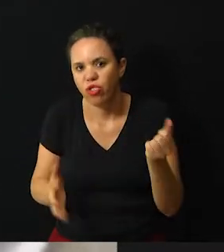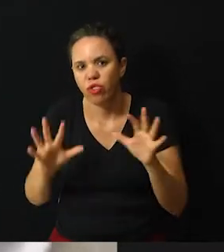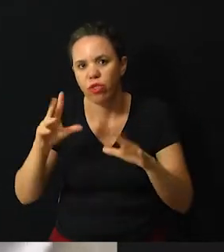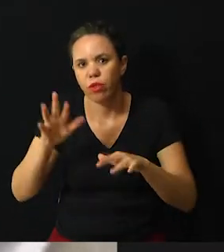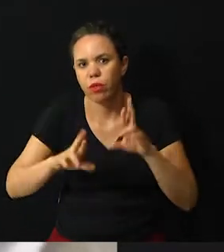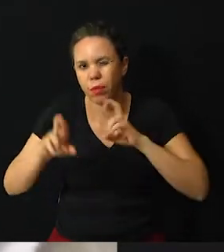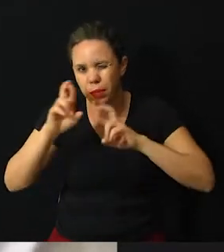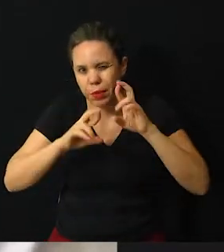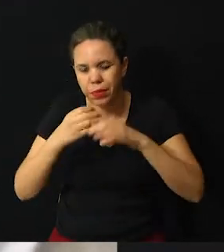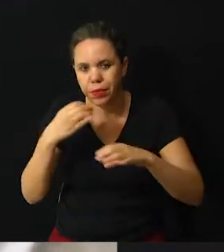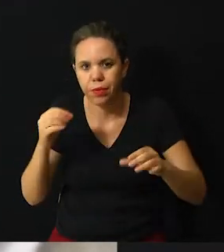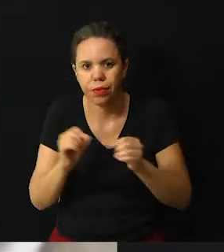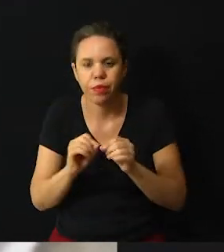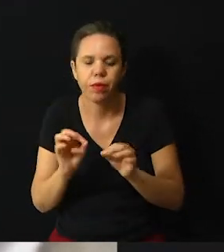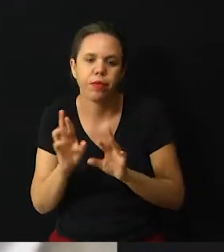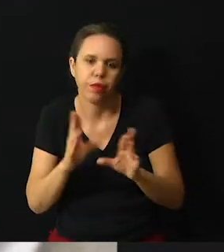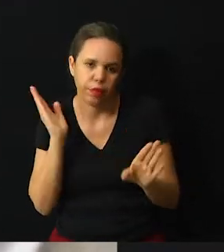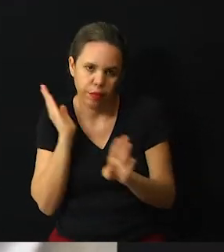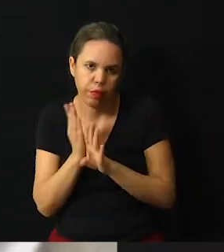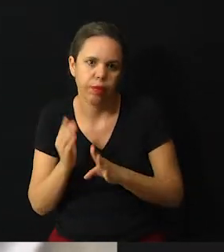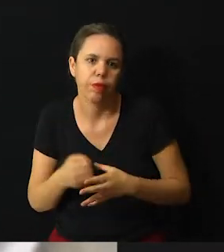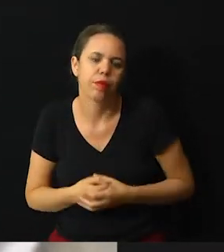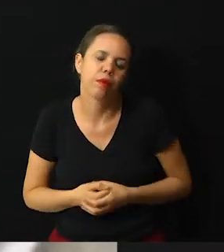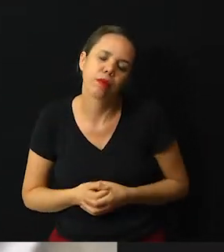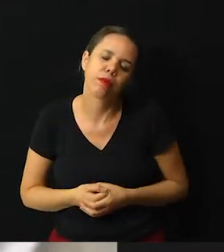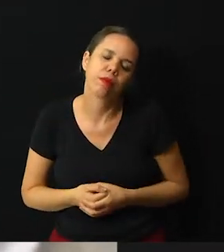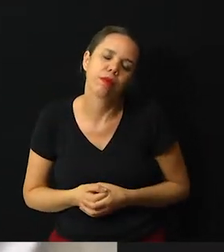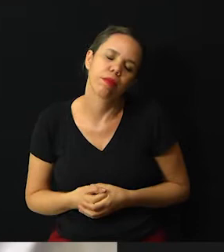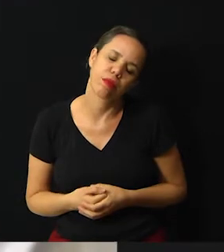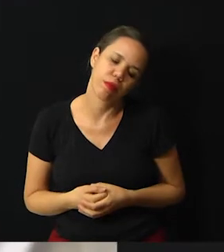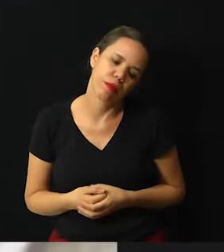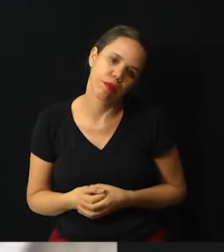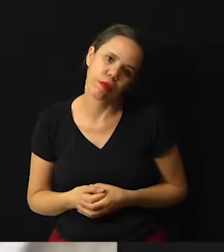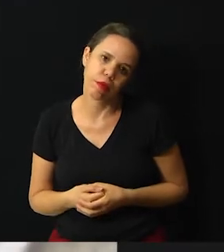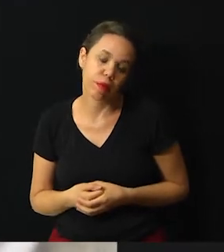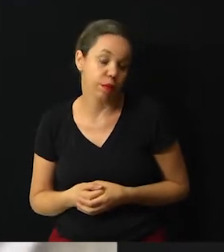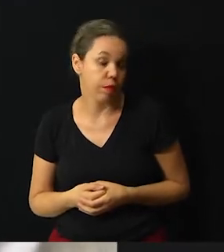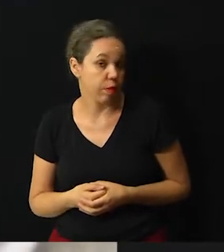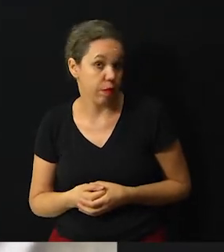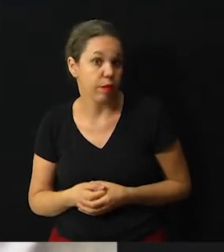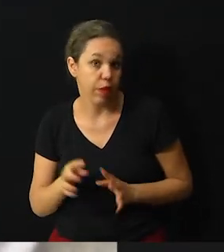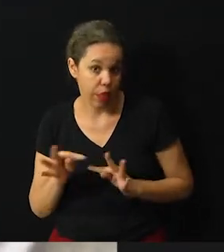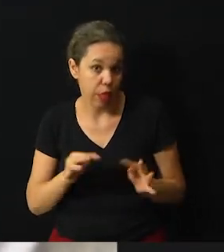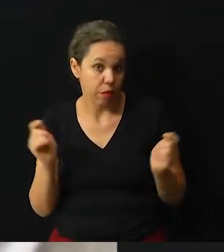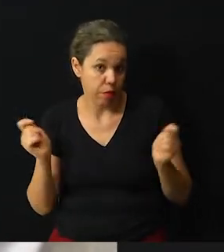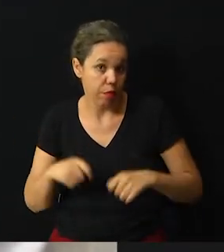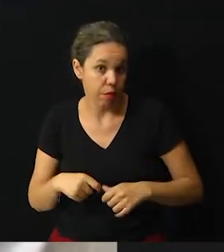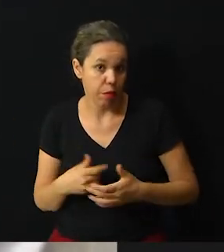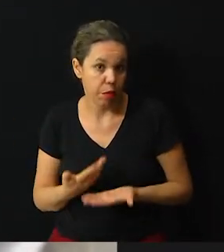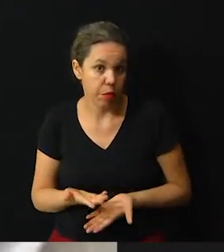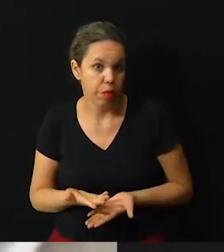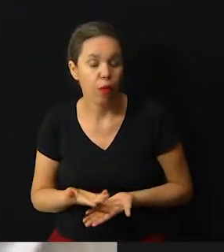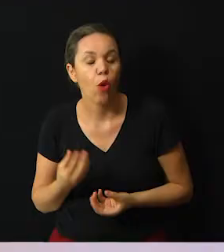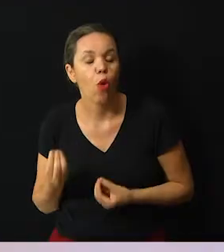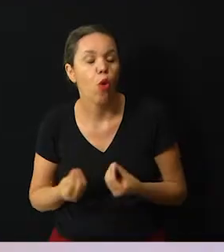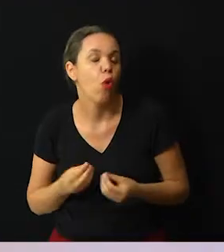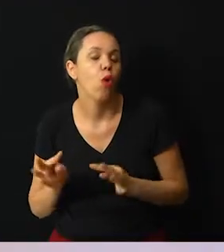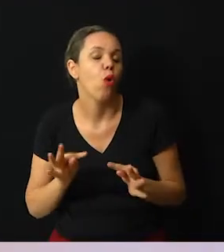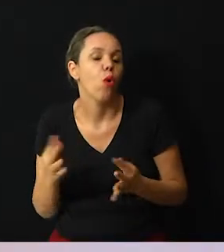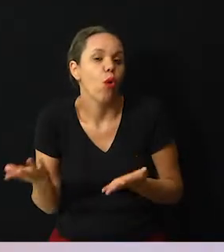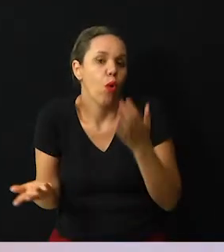isso é tudo microscópico. Um simples exame de urina consegue detectar bem isso, né? Felizmente, existe tratamento para isso. E como que